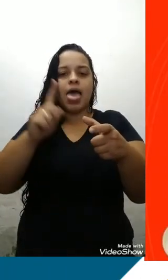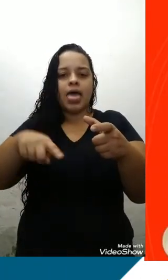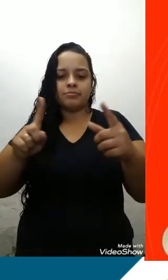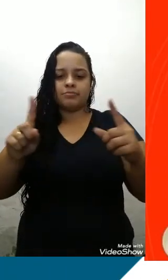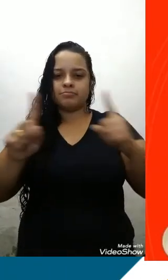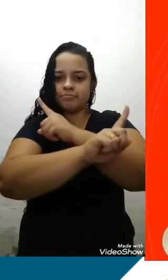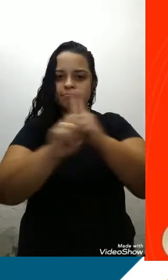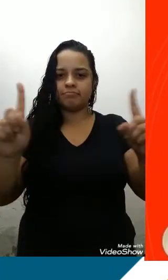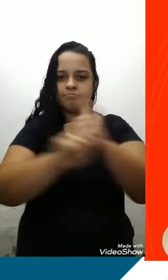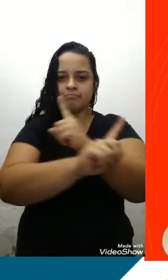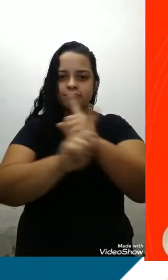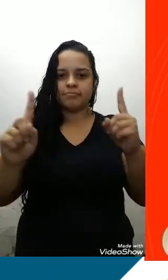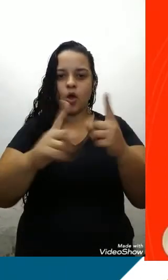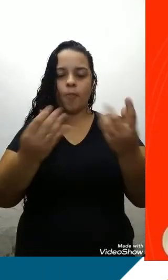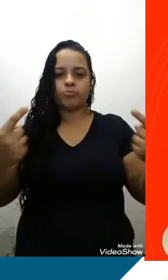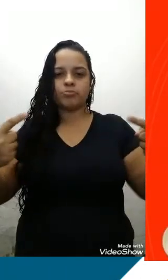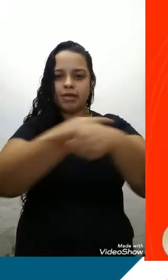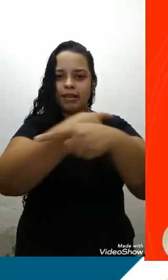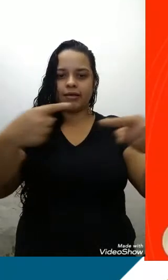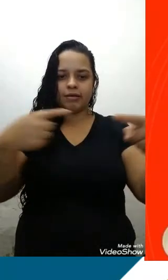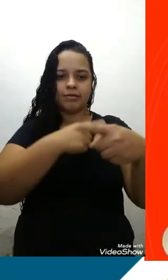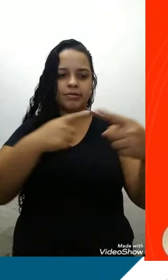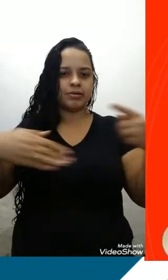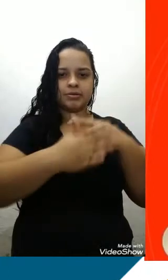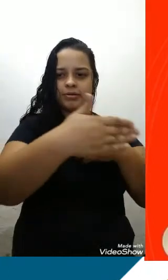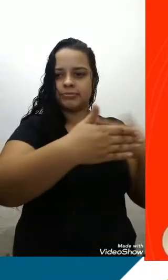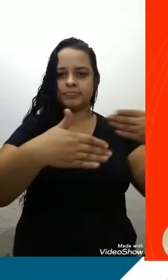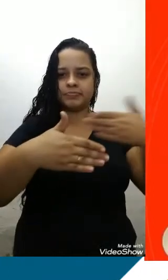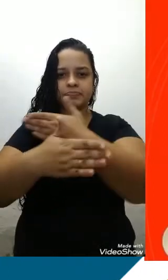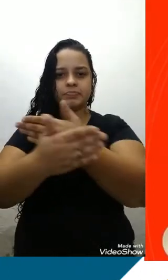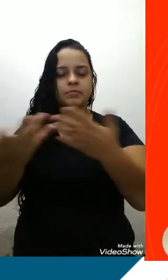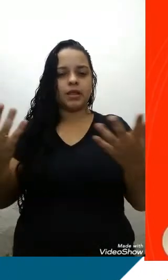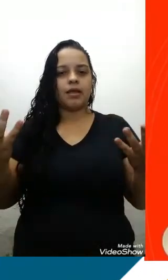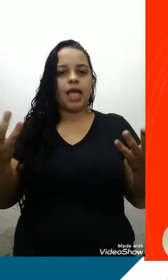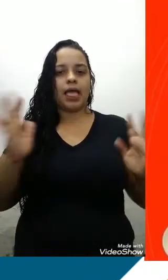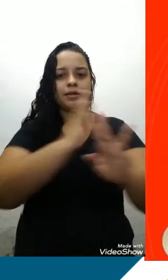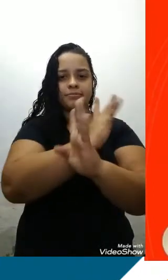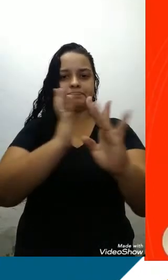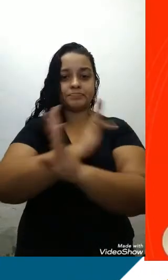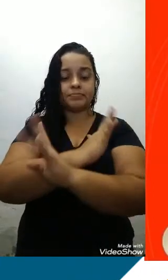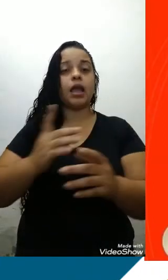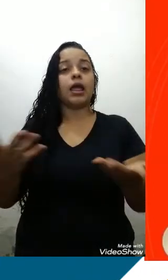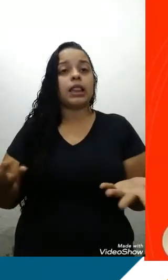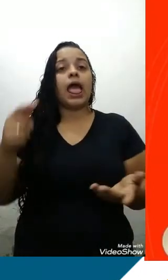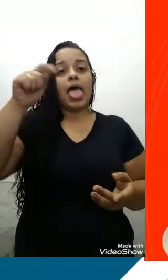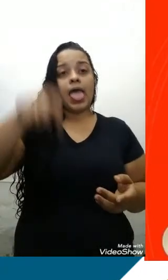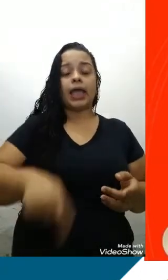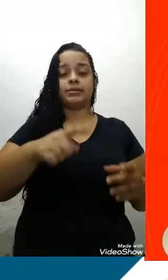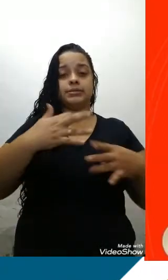eu começo a aproximar aquilo que é a resposta. Por quê? Porque eu estou falando de uma cidade que era